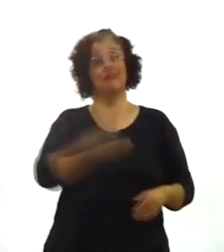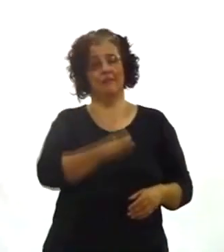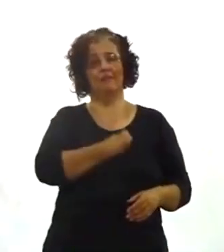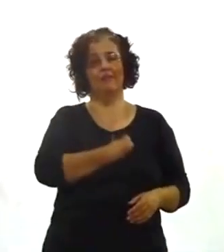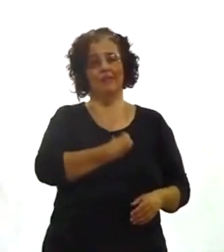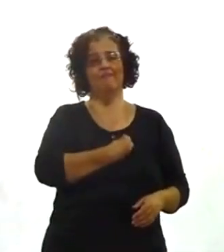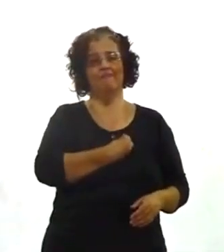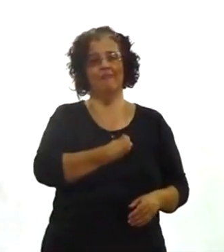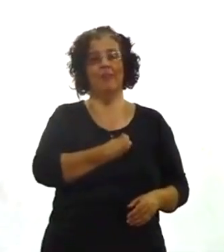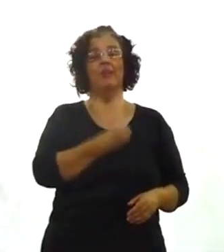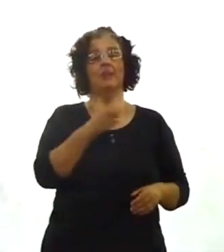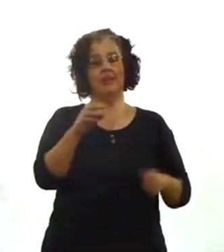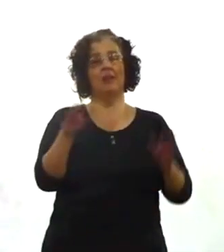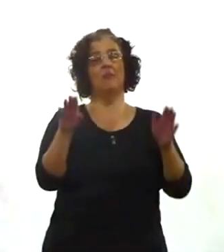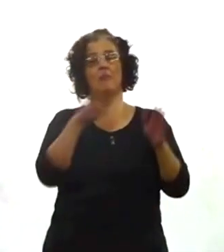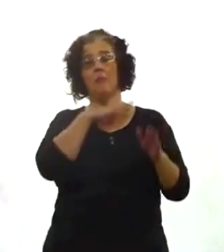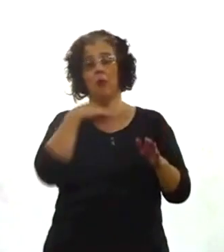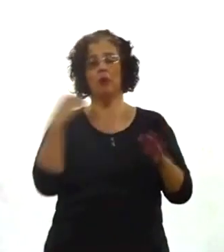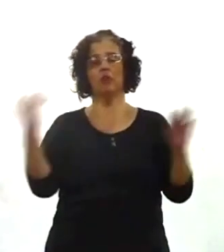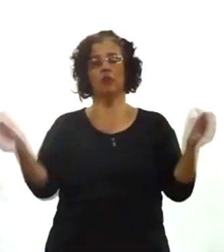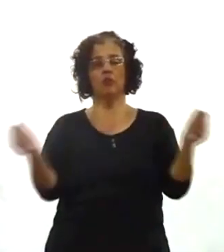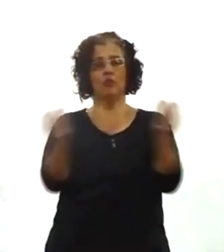morte, juntas,